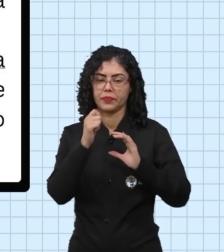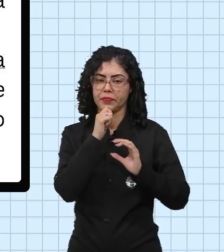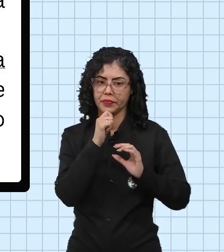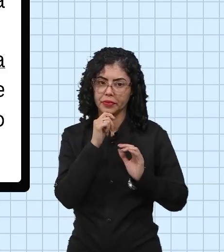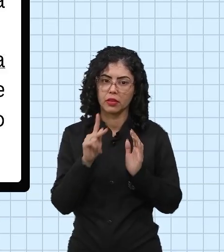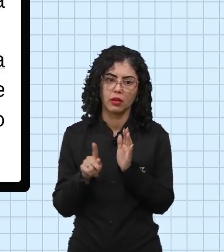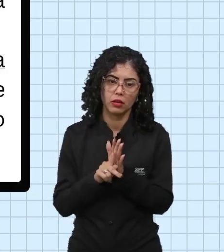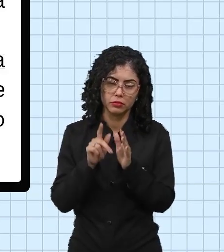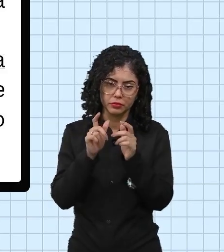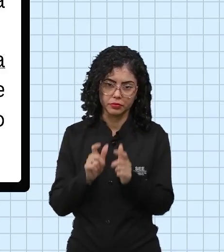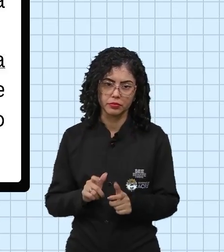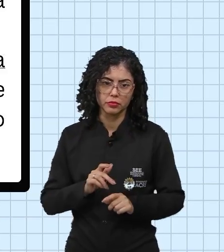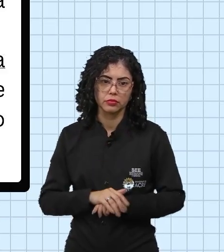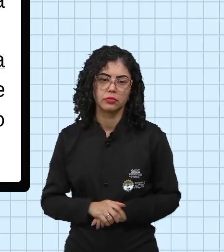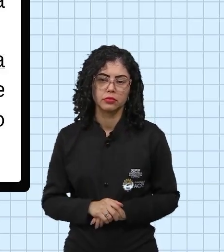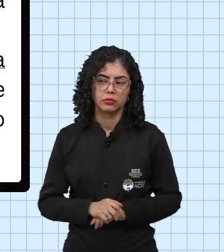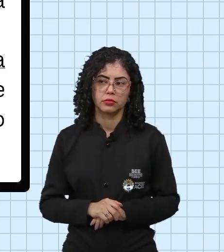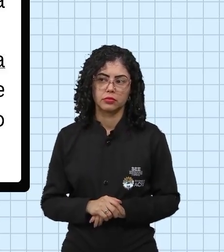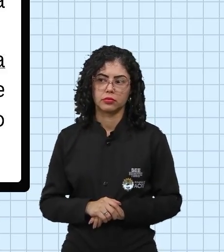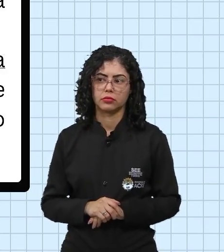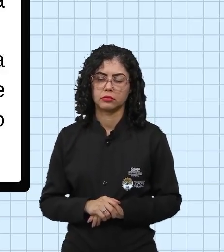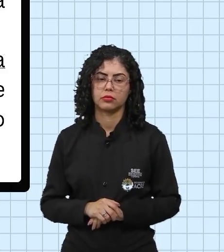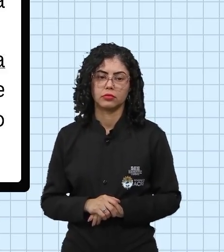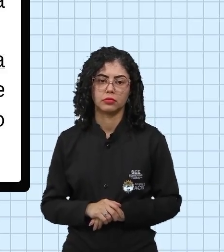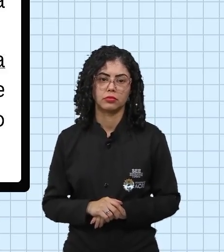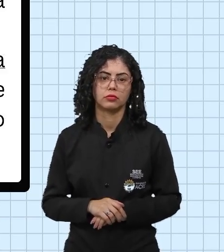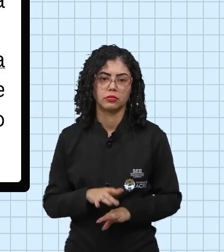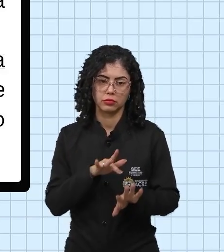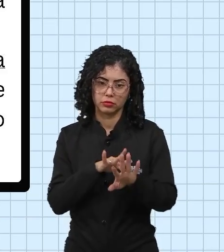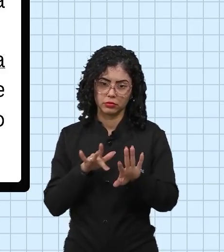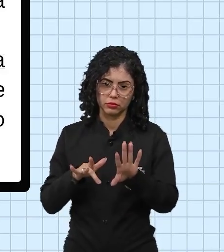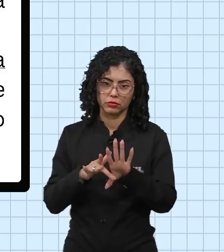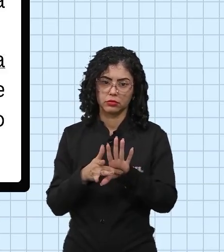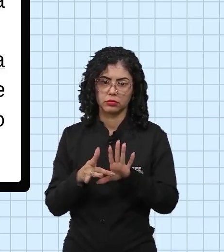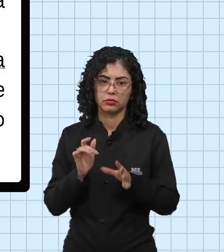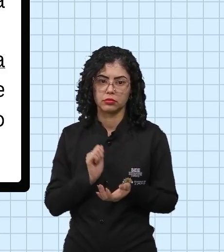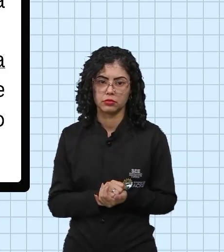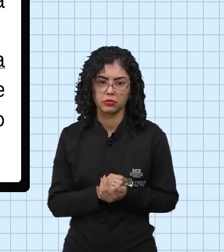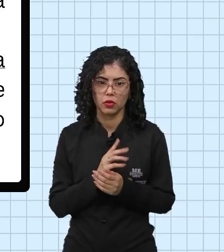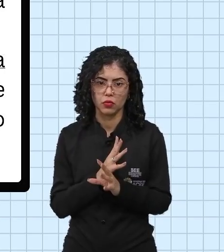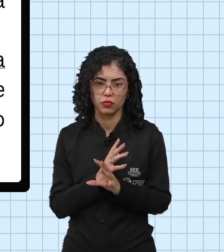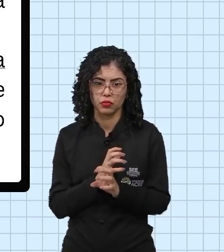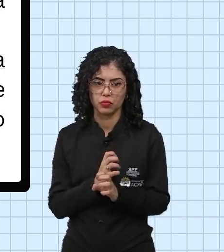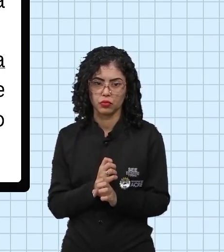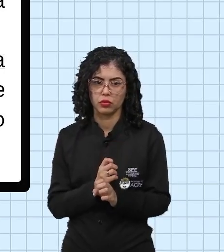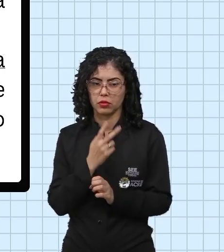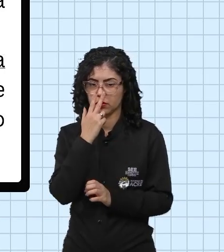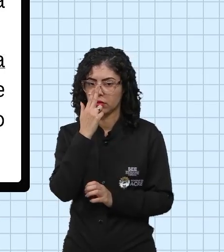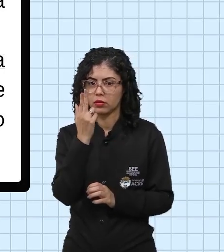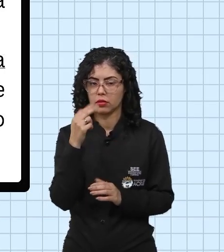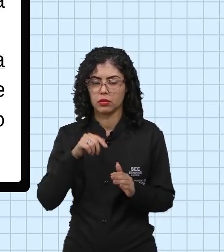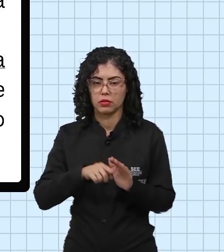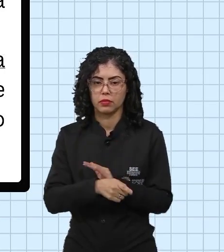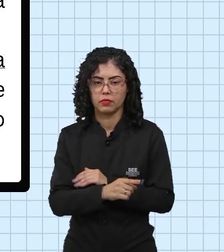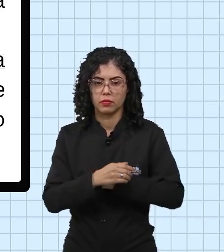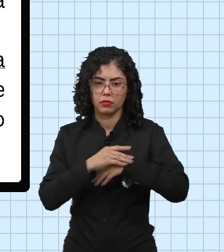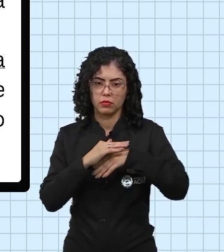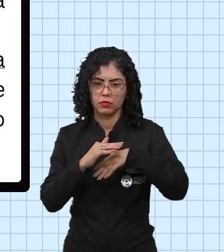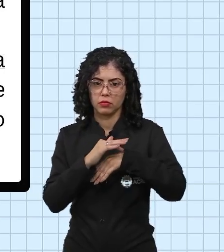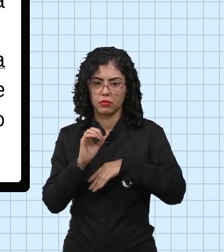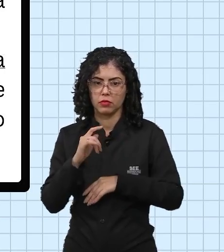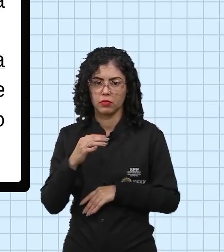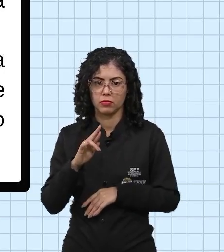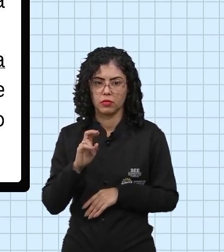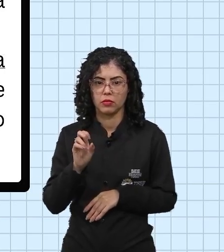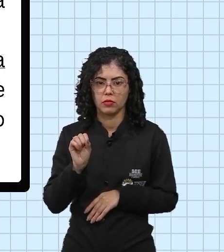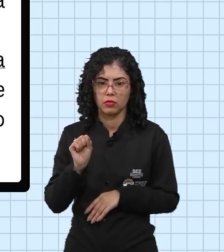do local. E nós temos uma metáfora. Secura que parecia entrar pelos poros.